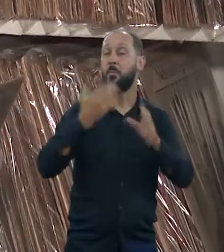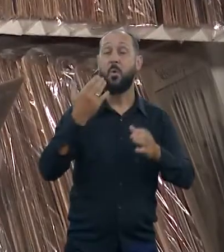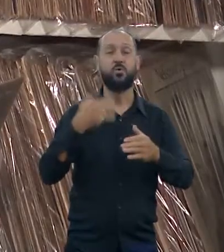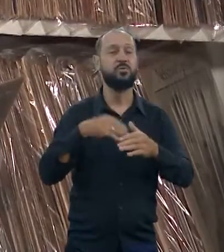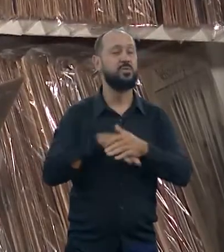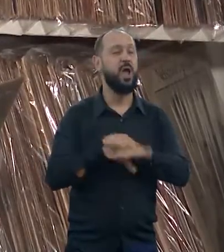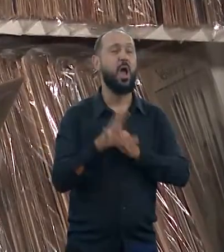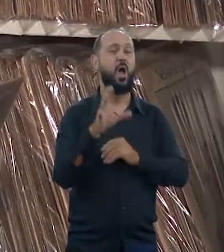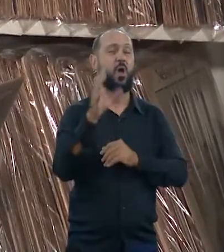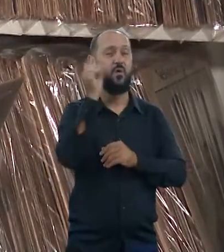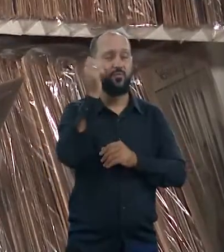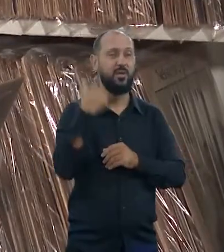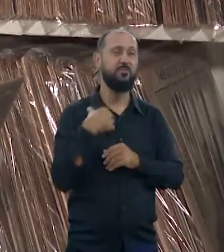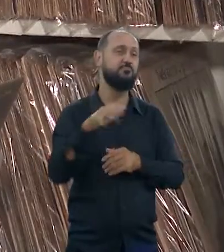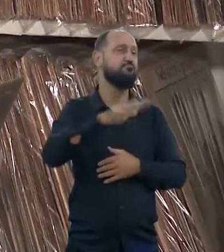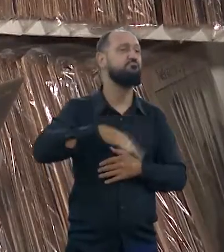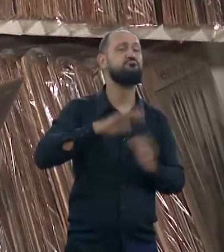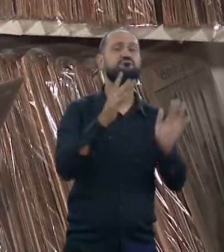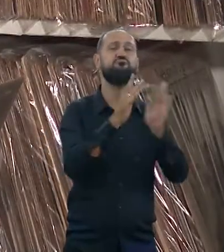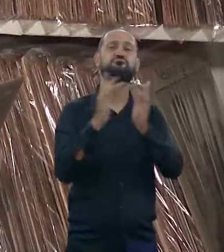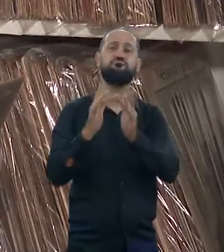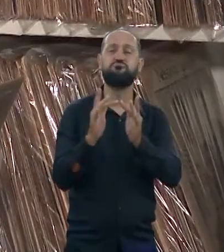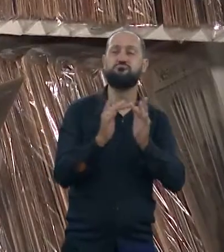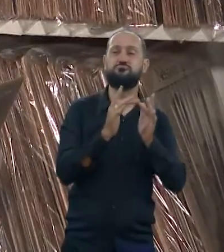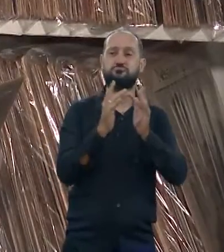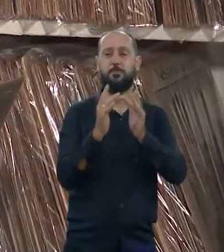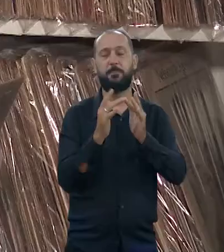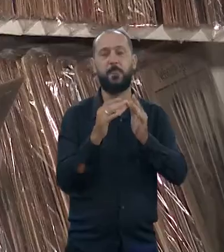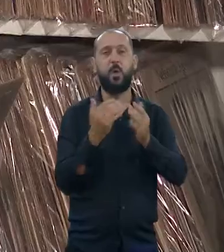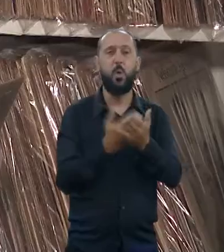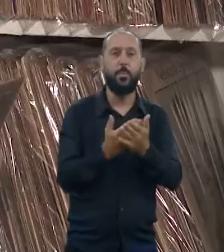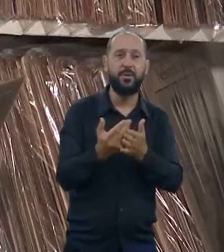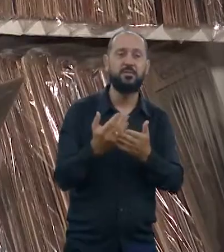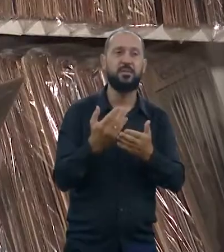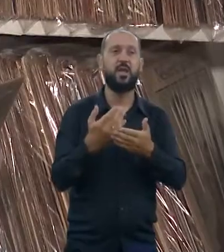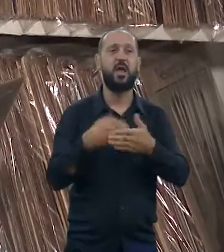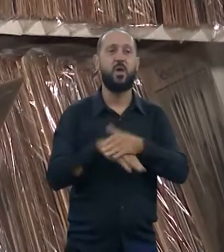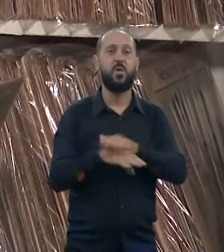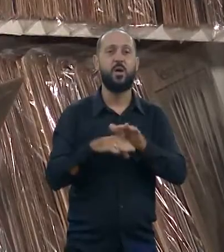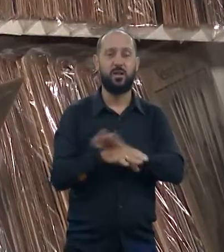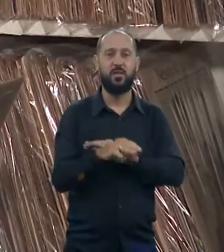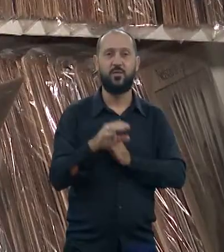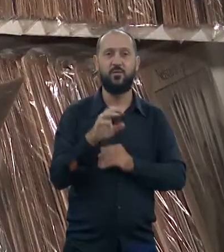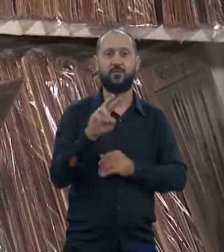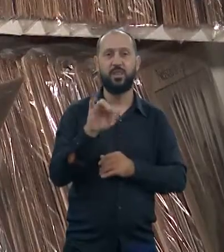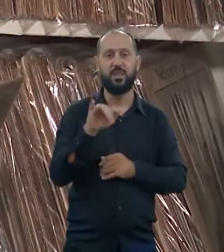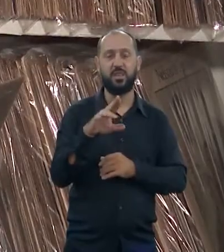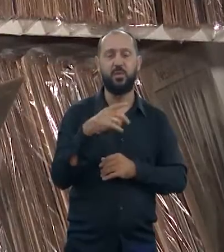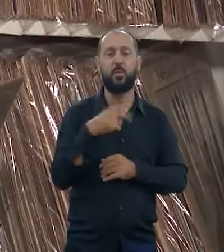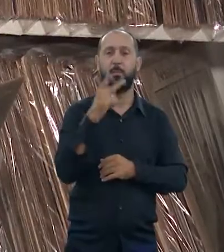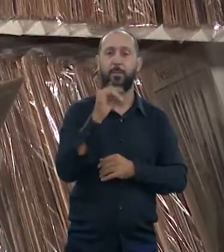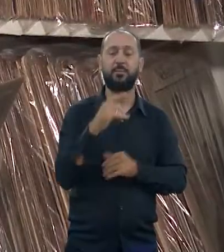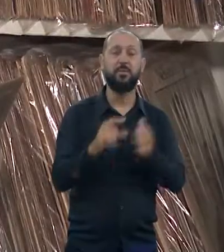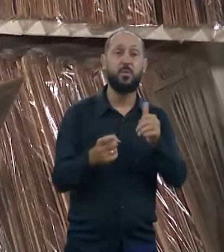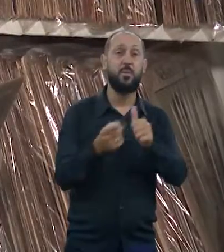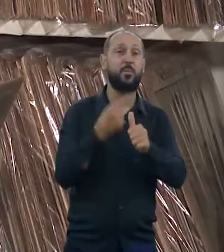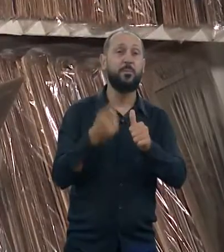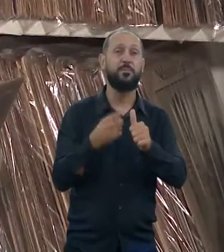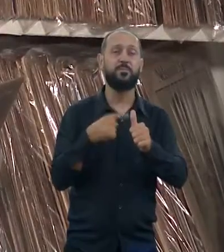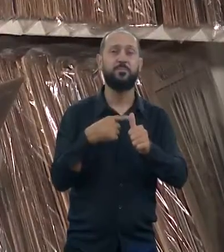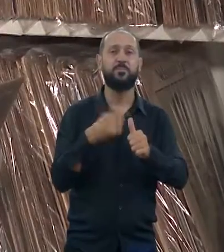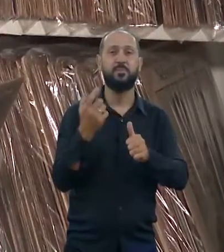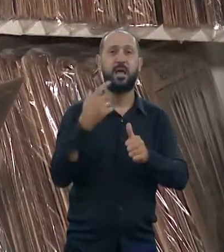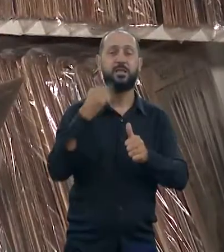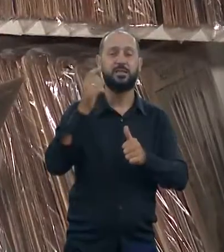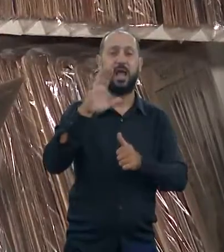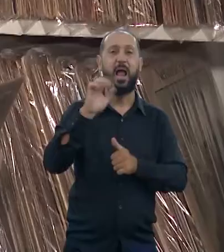ouvia muita música e eu cresci nesse meio. Aí passei a colecionar o vinil. Meu pai me deu o